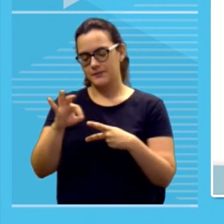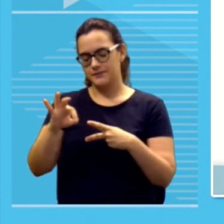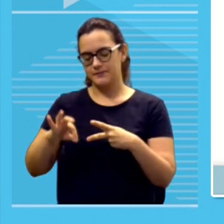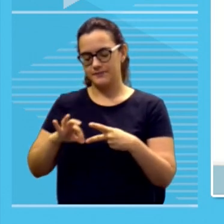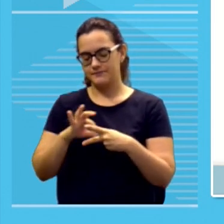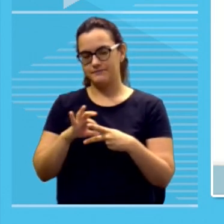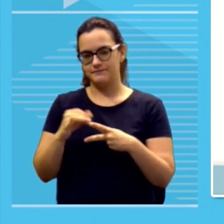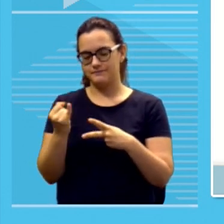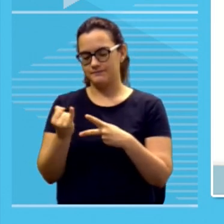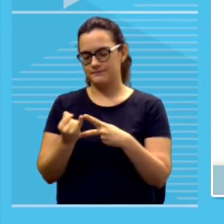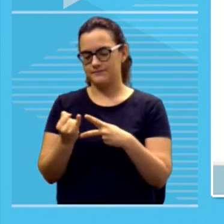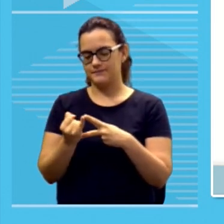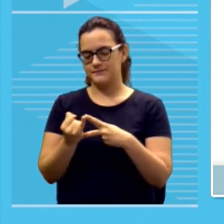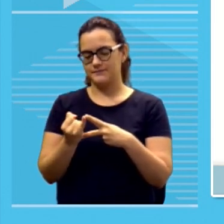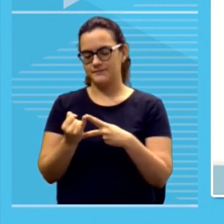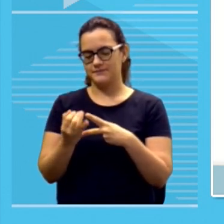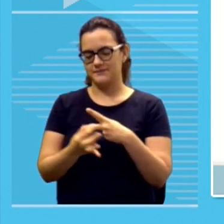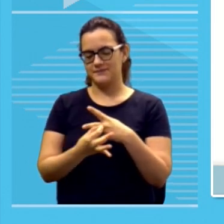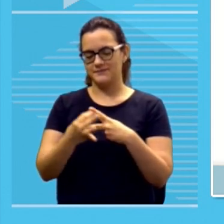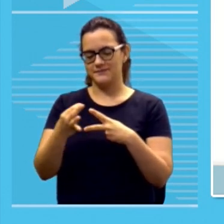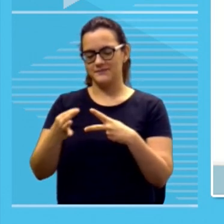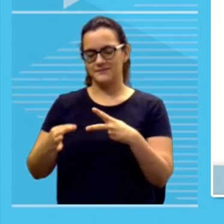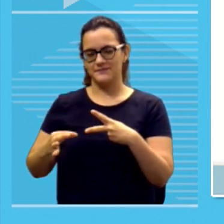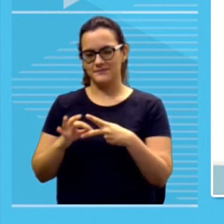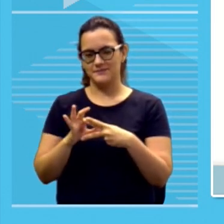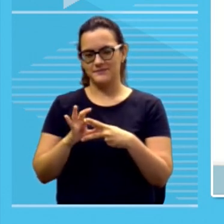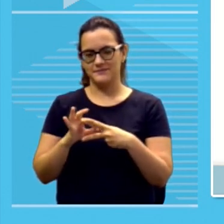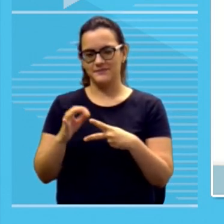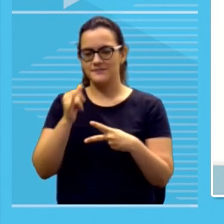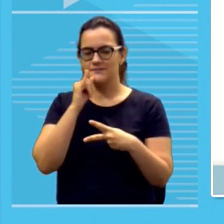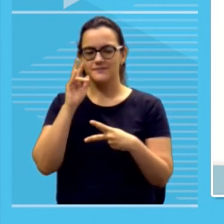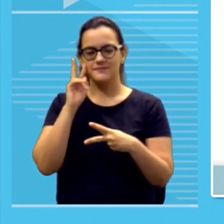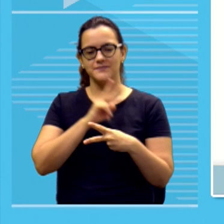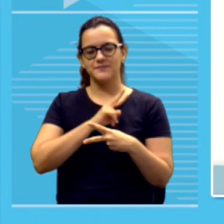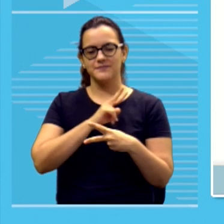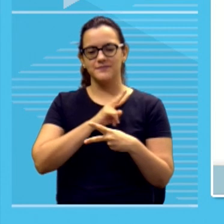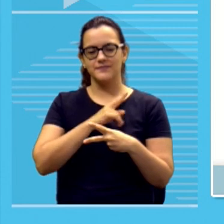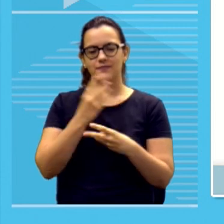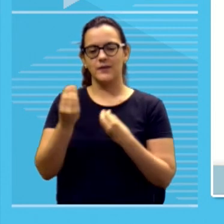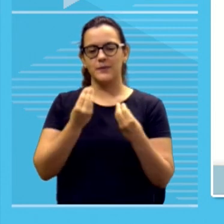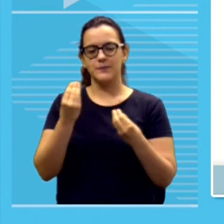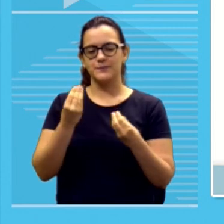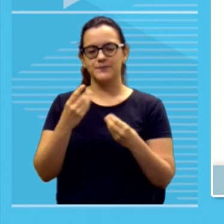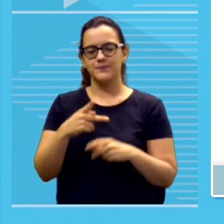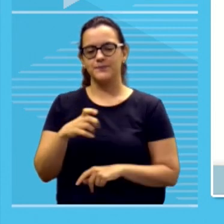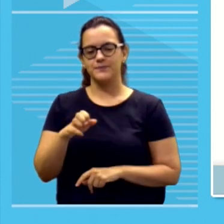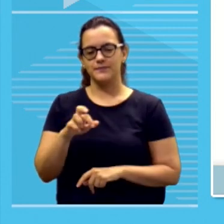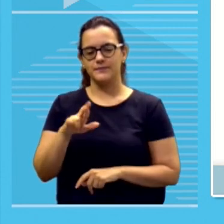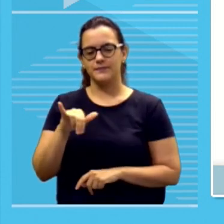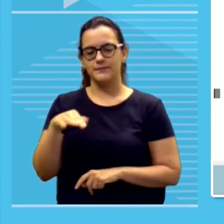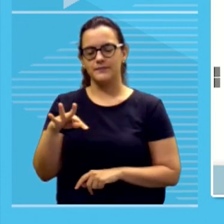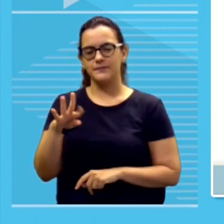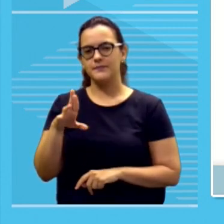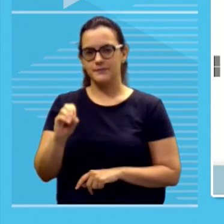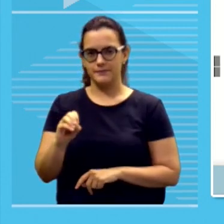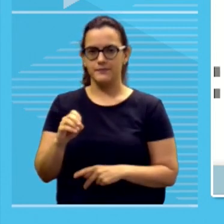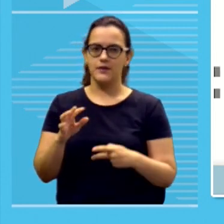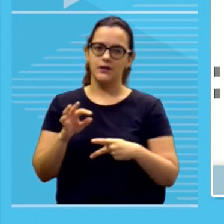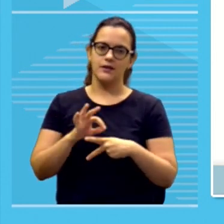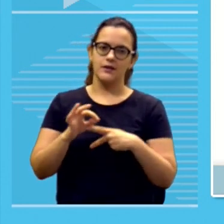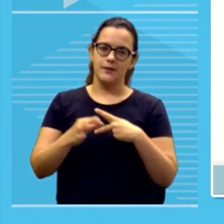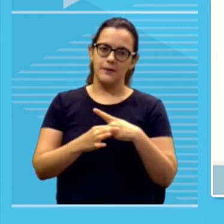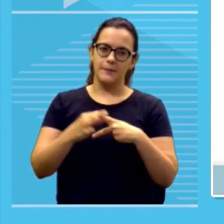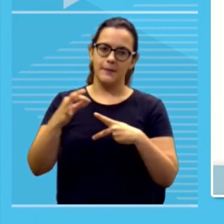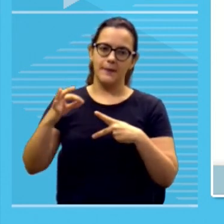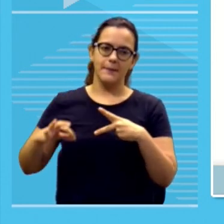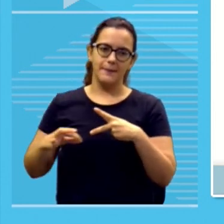é igual vai ficar o 10 mais o 10 raiz de 2 mais o 8